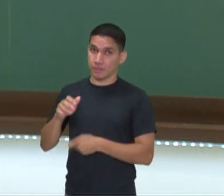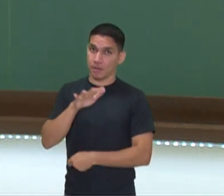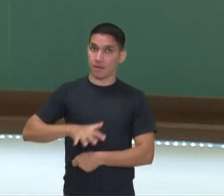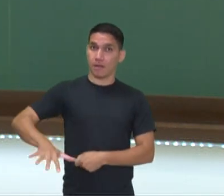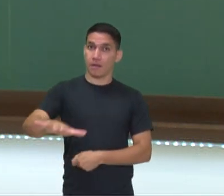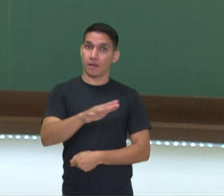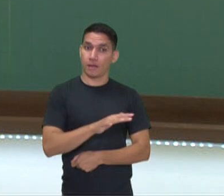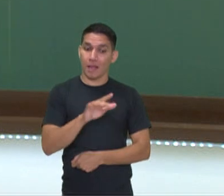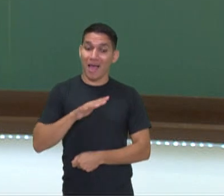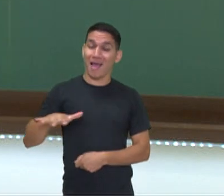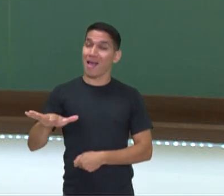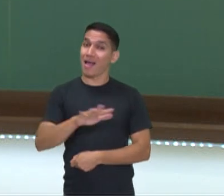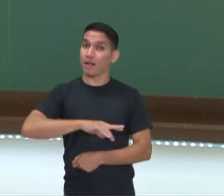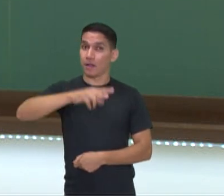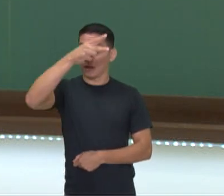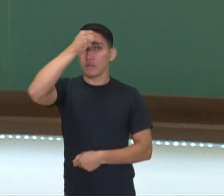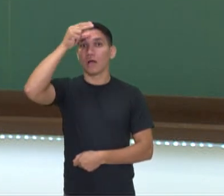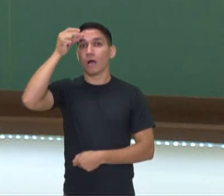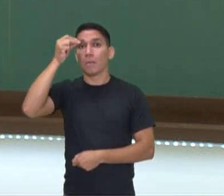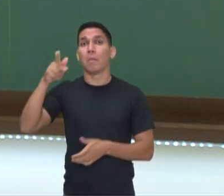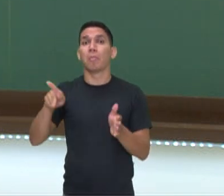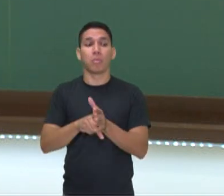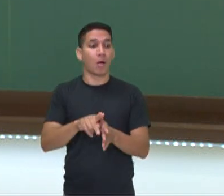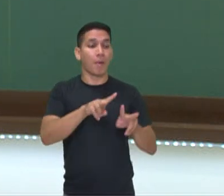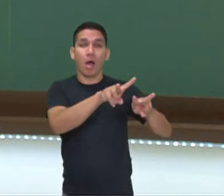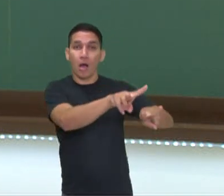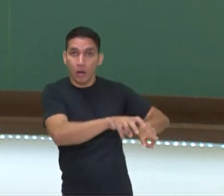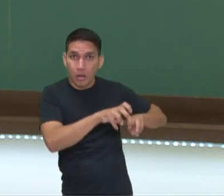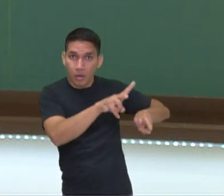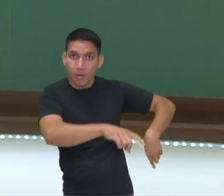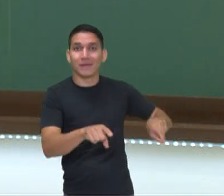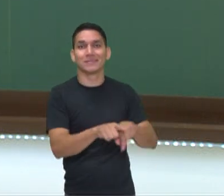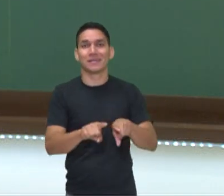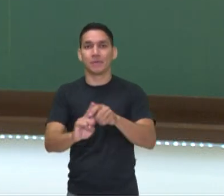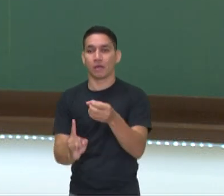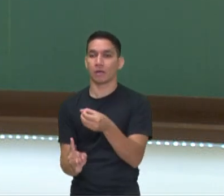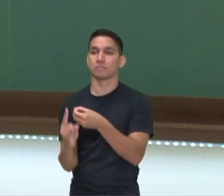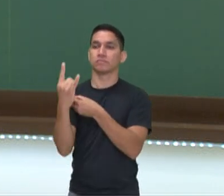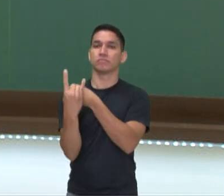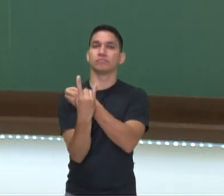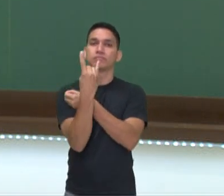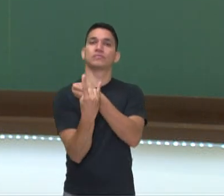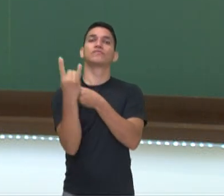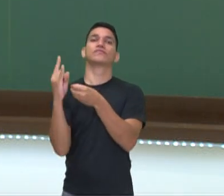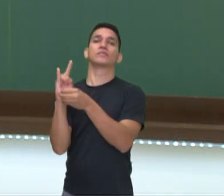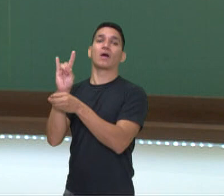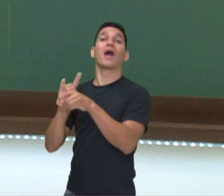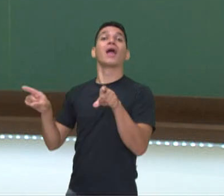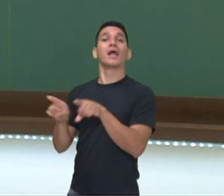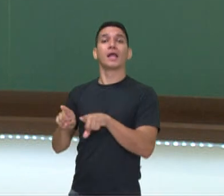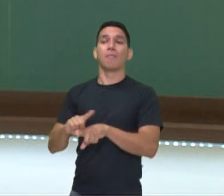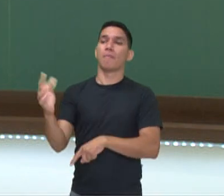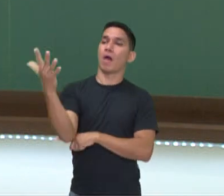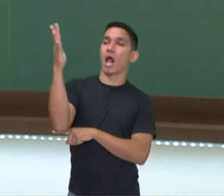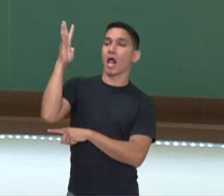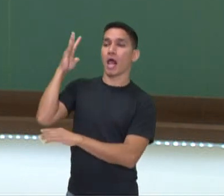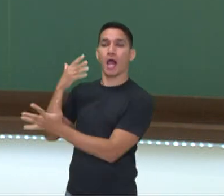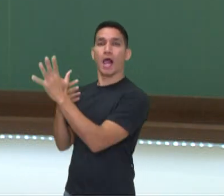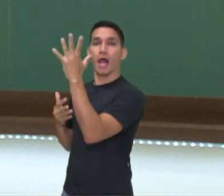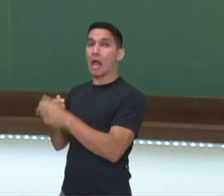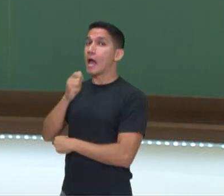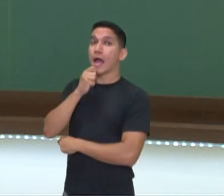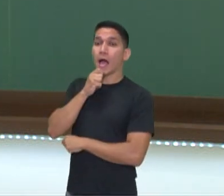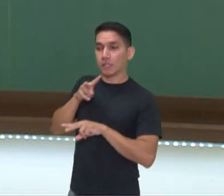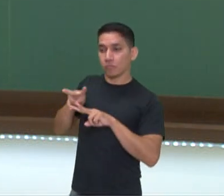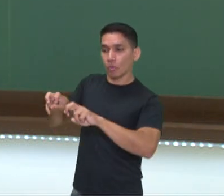município compreende as áreas rurais, as áreas urbanas, as áreas também de vegetação não